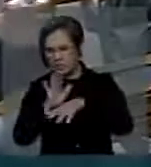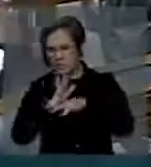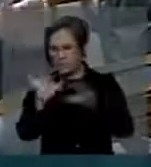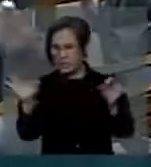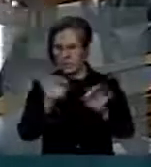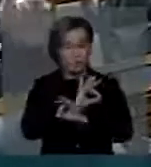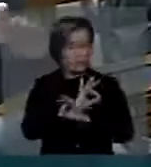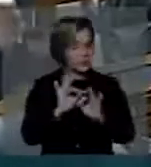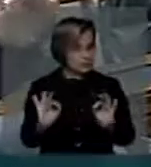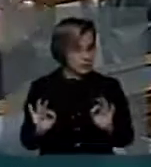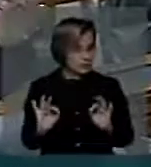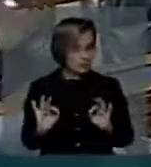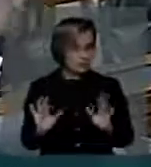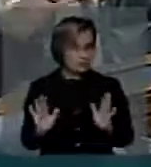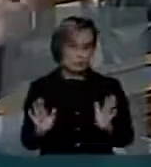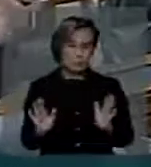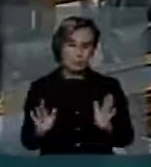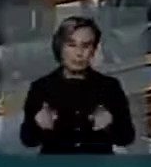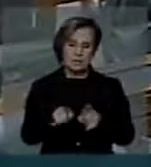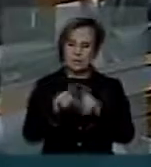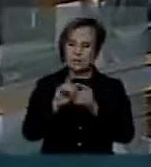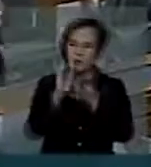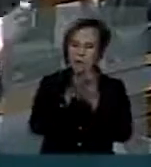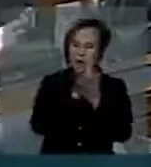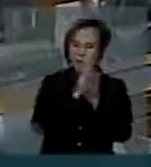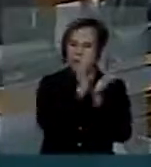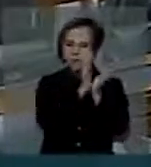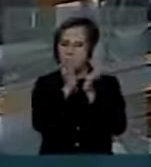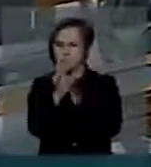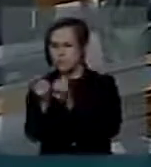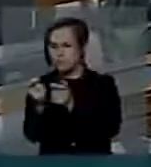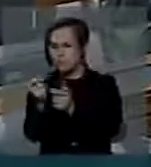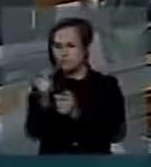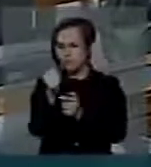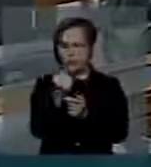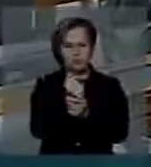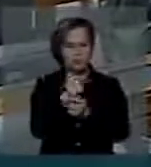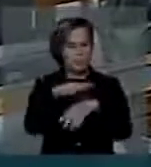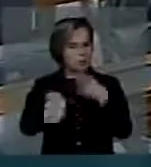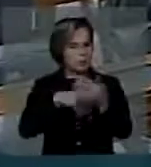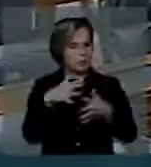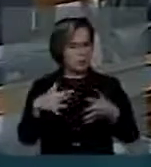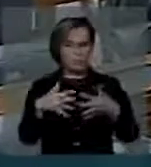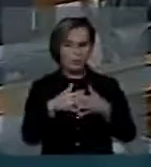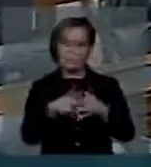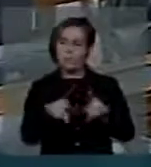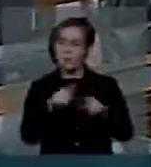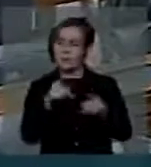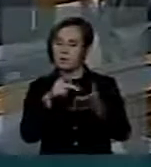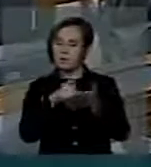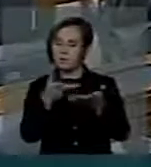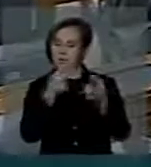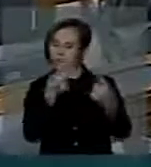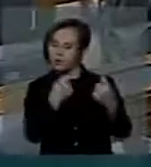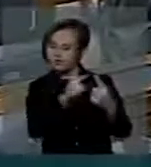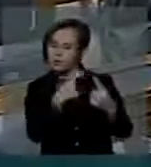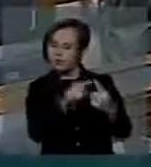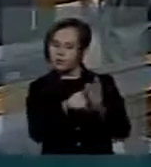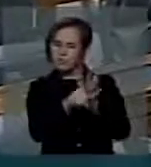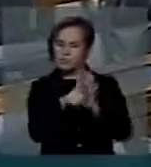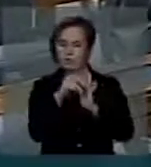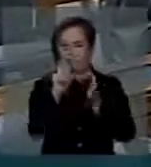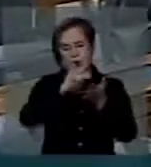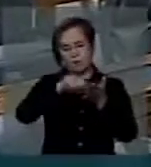movimento, por um ou outro, por grupos desorganizados, até, quem sabe, provocadores. Um artigo saído